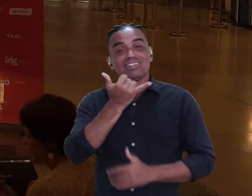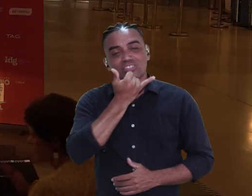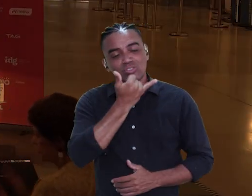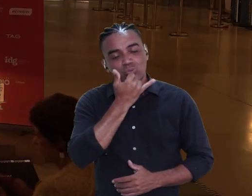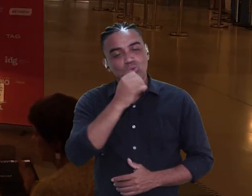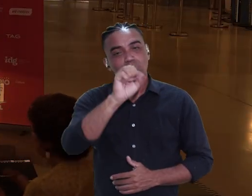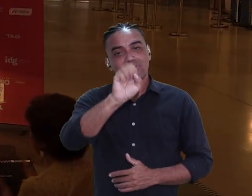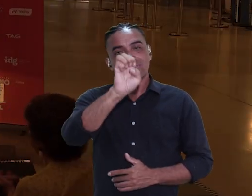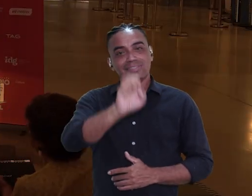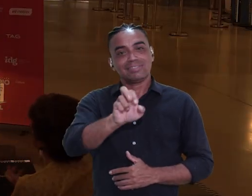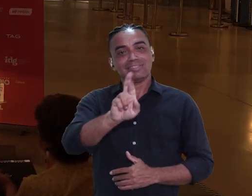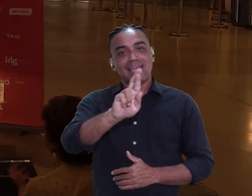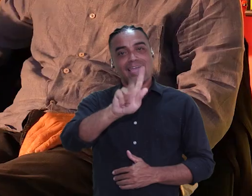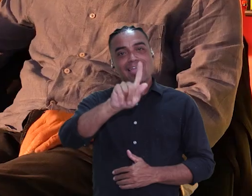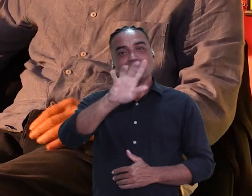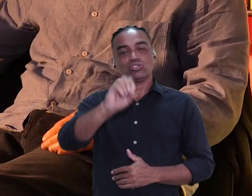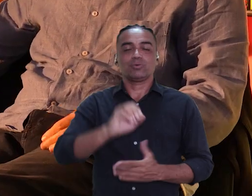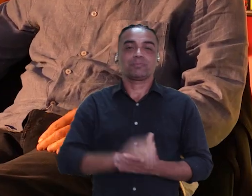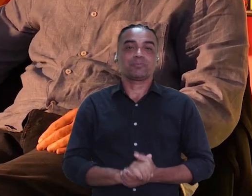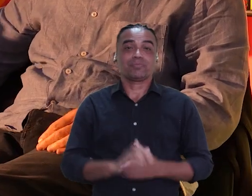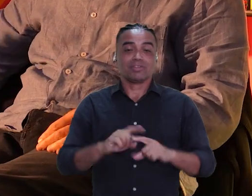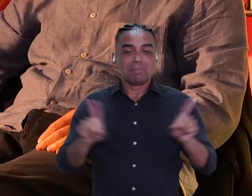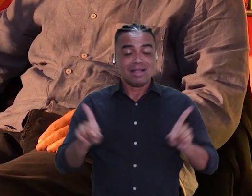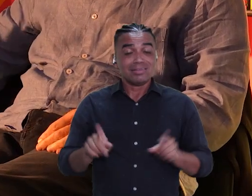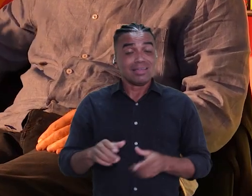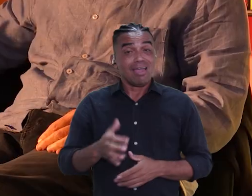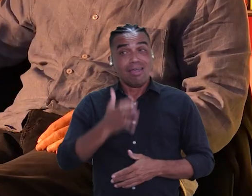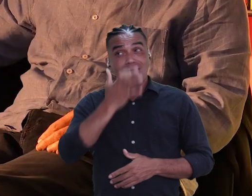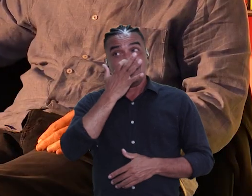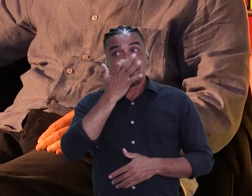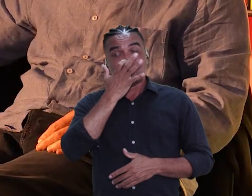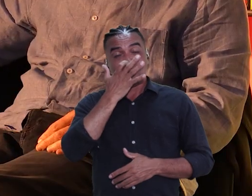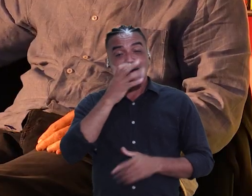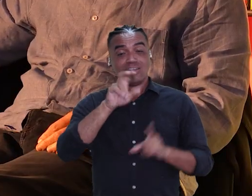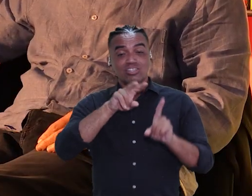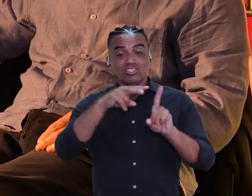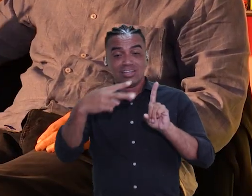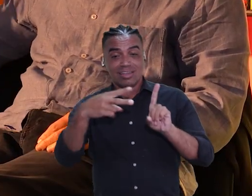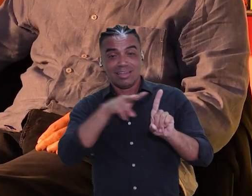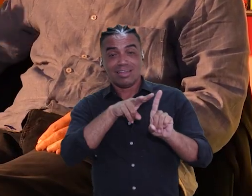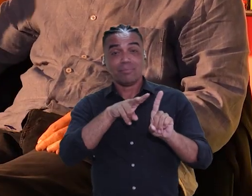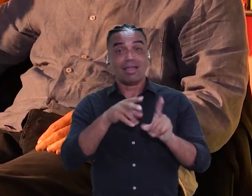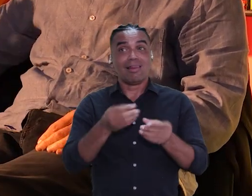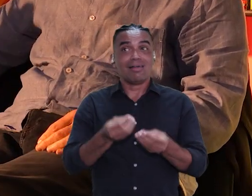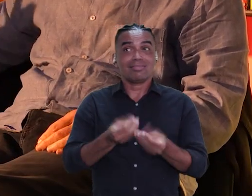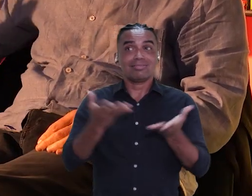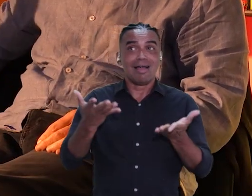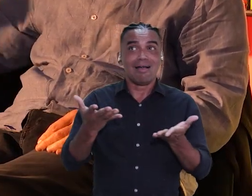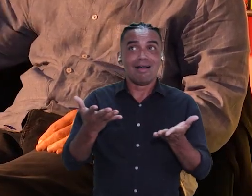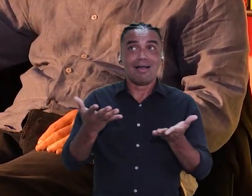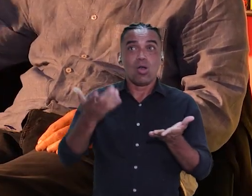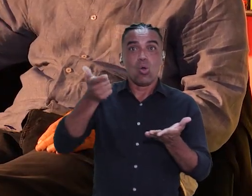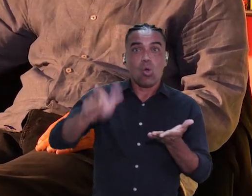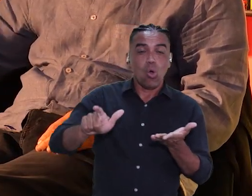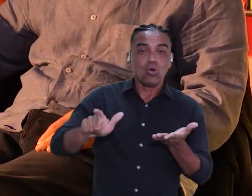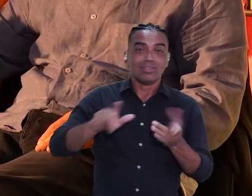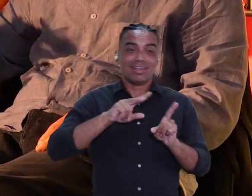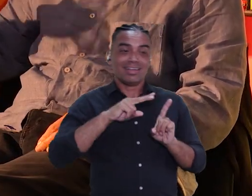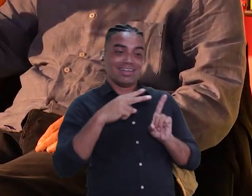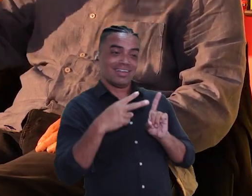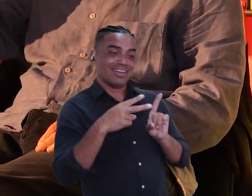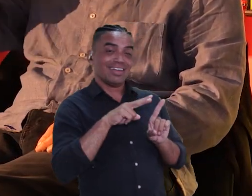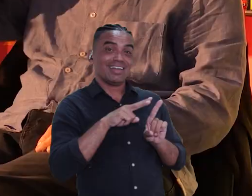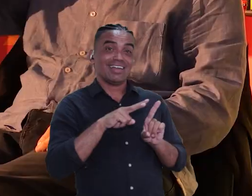Desculpa, Sérgio, mas é muito impressionante essa leitura, porque ela permite, inclusive, uma outra